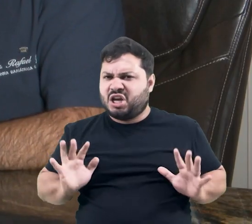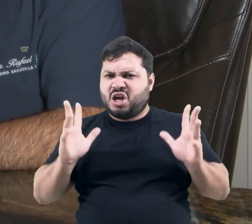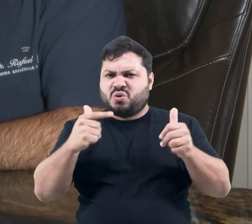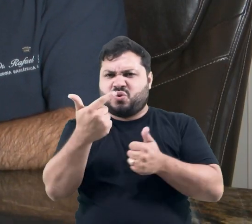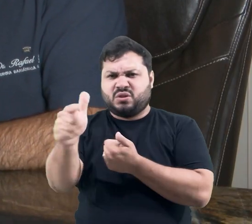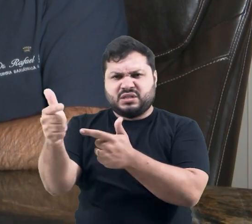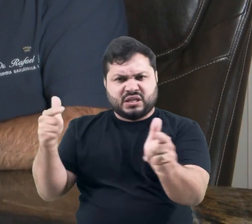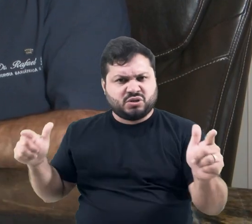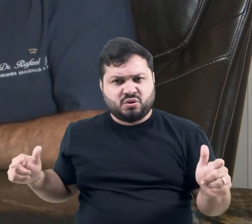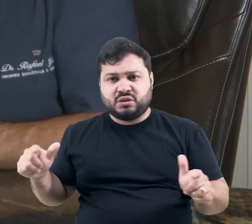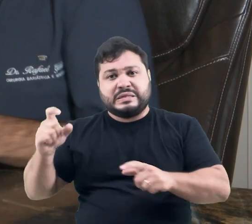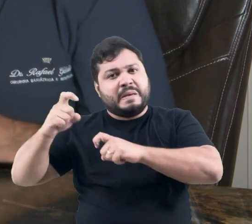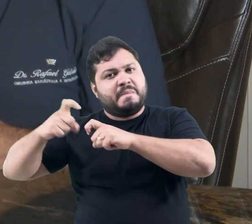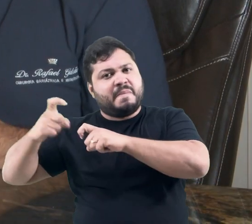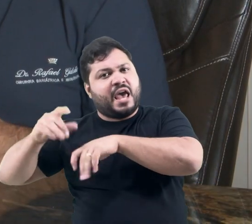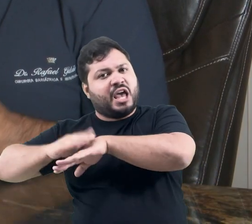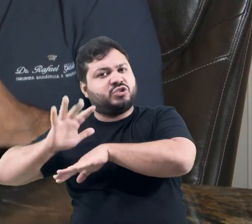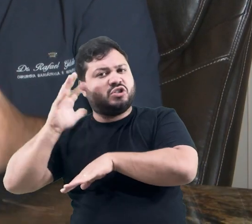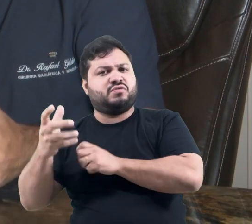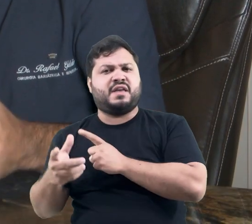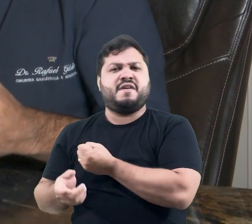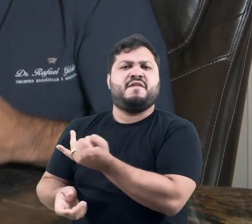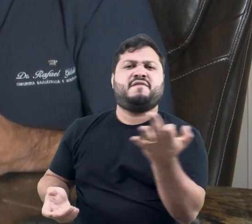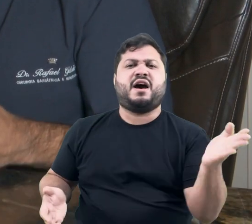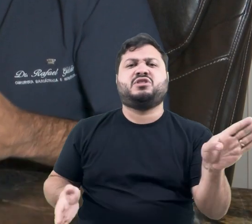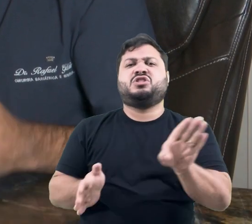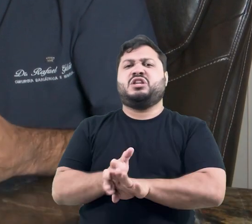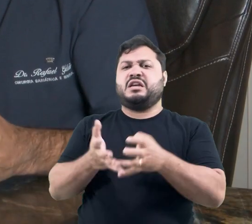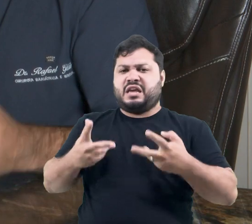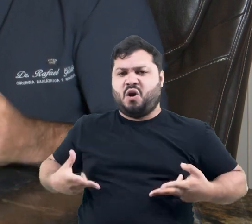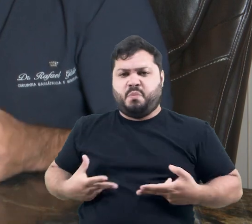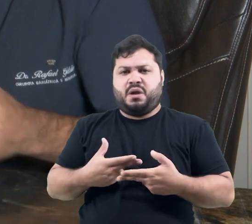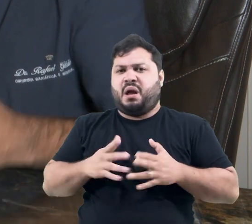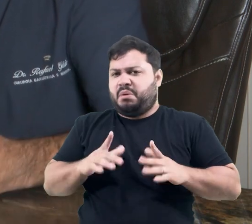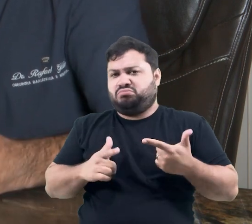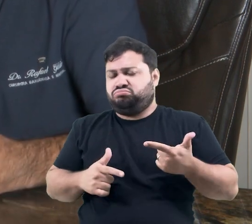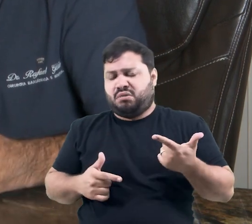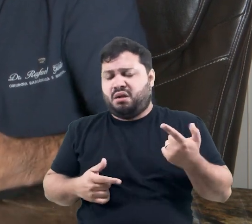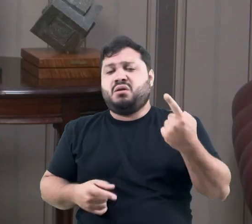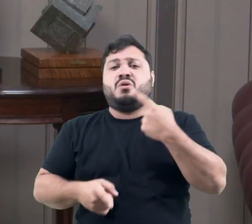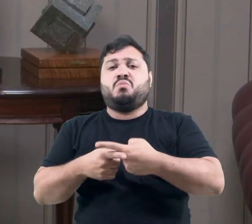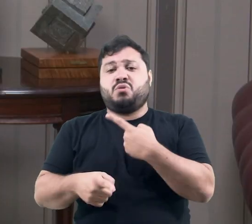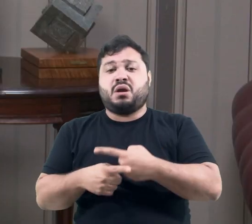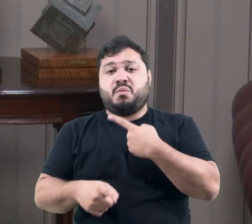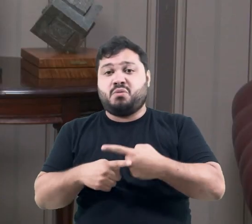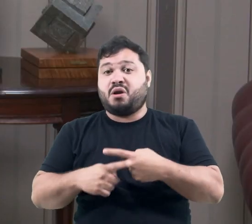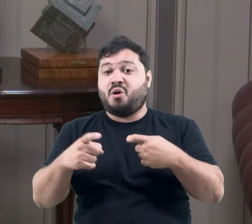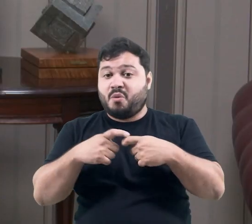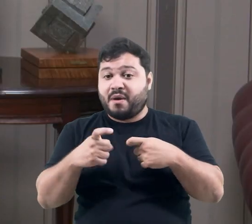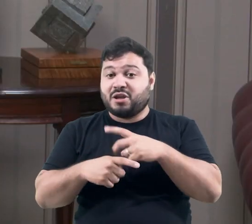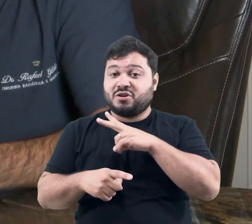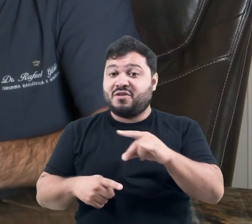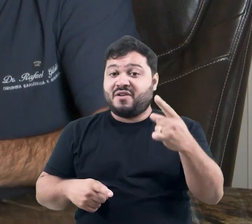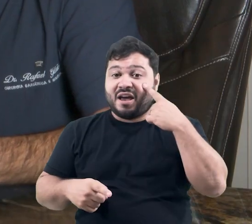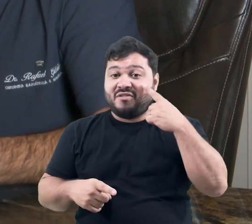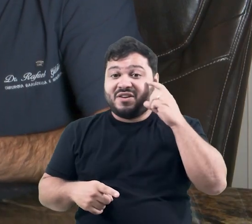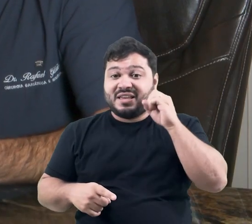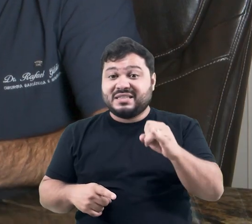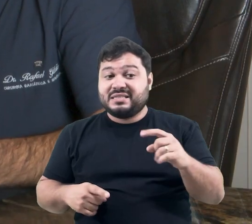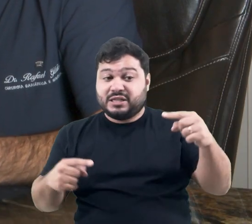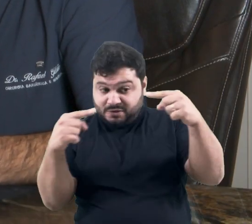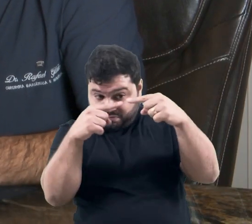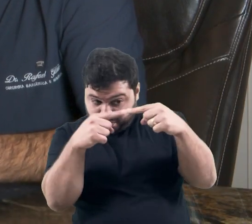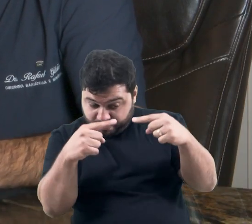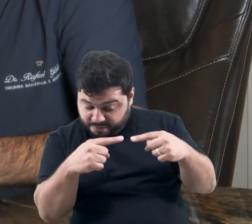as outras, a decisão é do médico. Tem vários pacientes que chegam aqui querendo operar que não tem indicação. Por quê? Porque o médico vai ver se